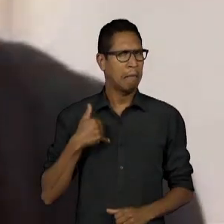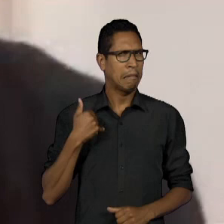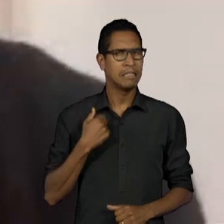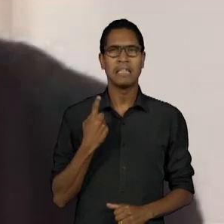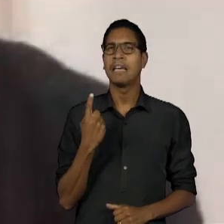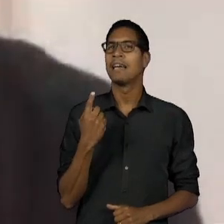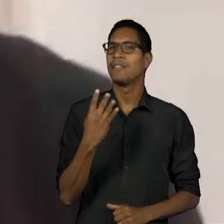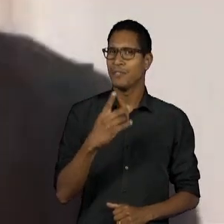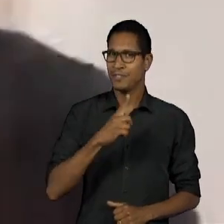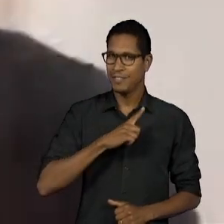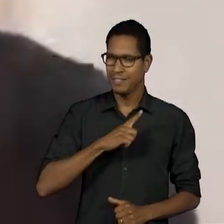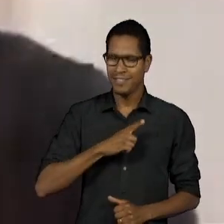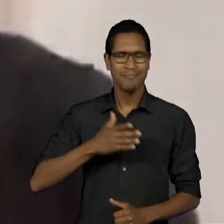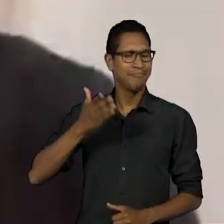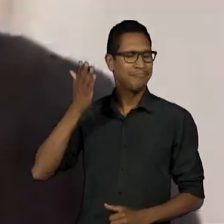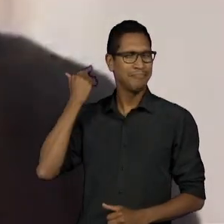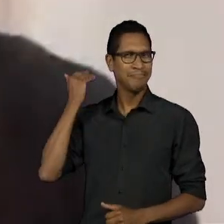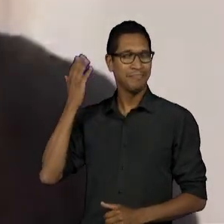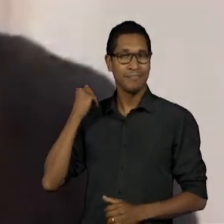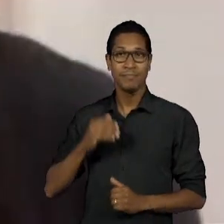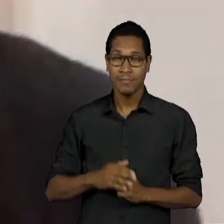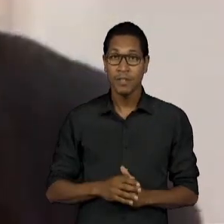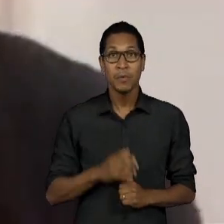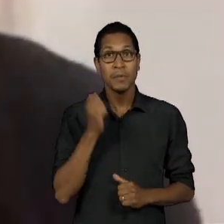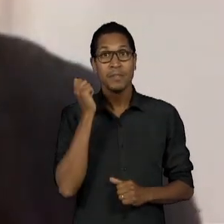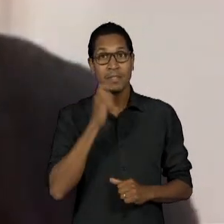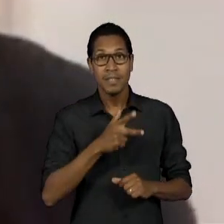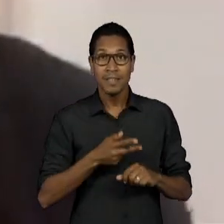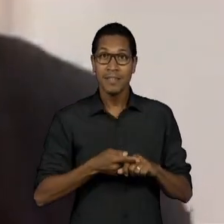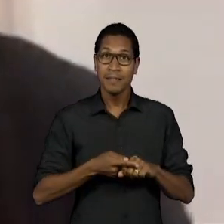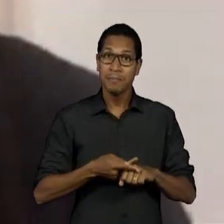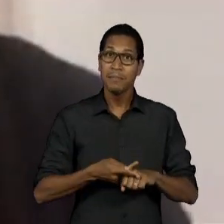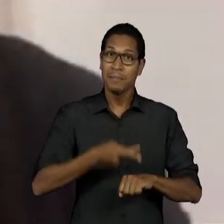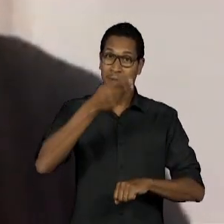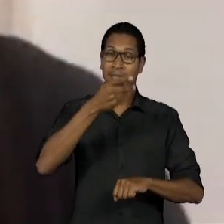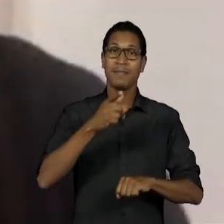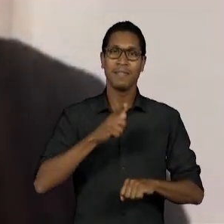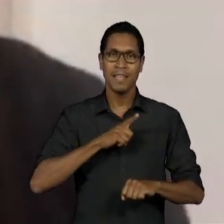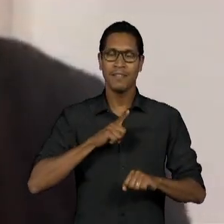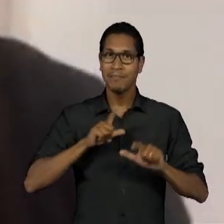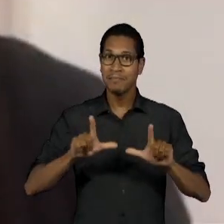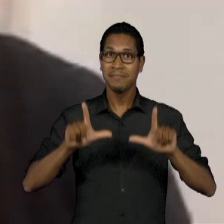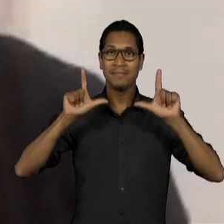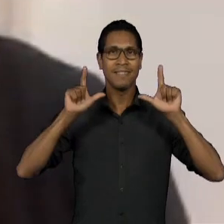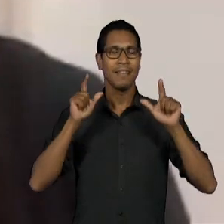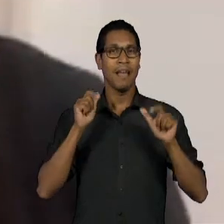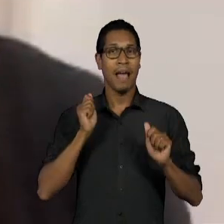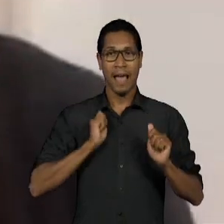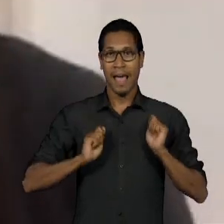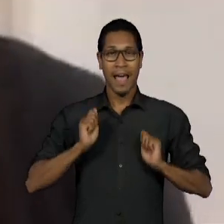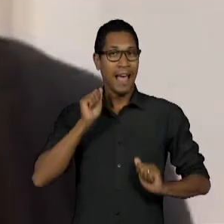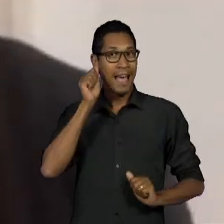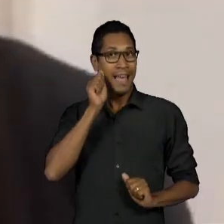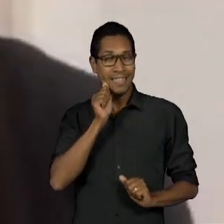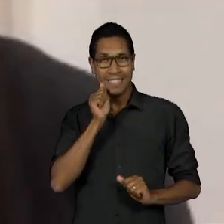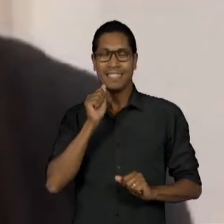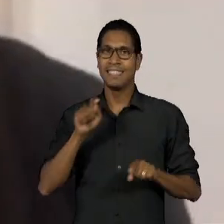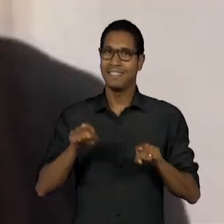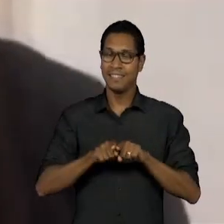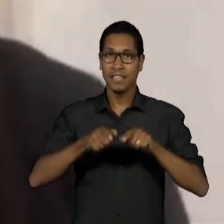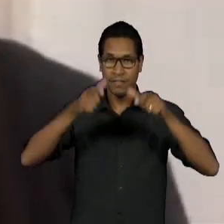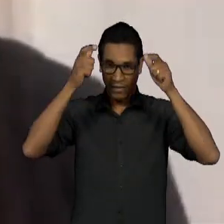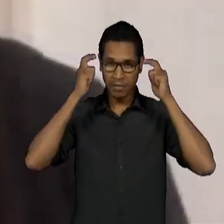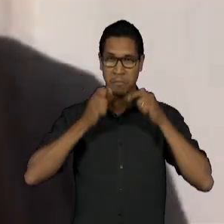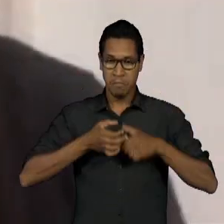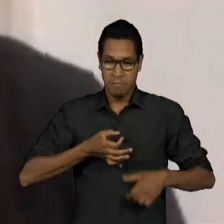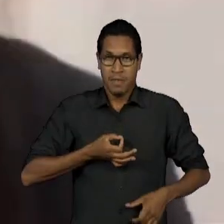anos nessa época. E eu ganhei o prêmio de revelação de atriz, medalha de ouro de revelação